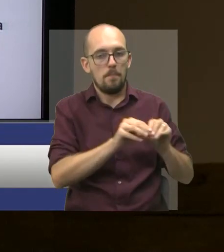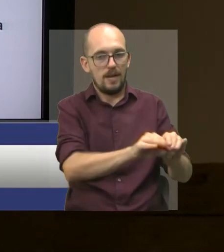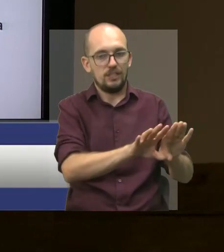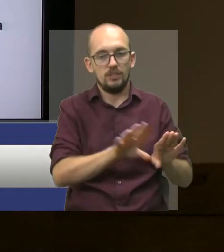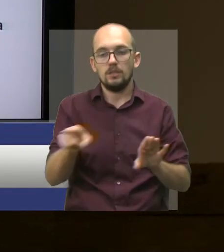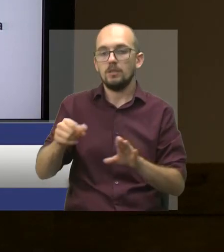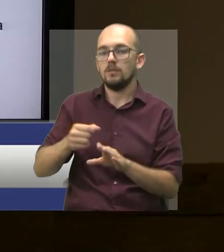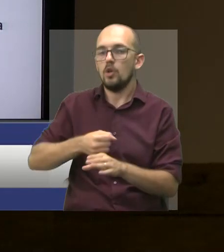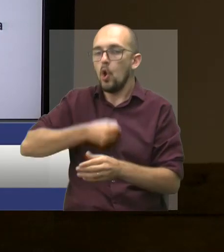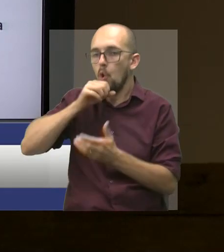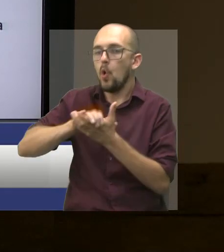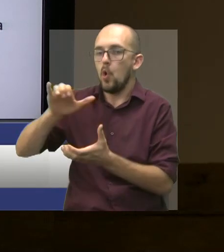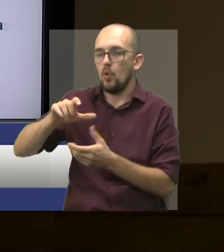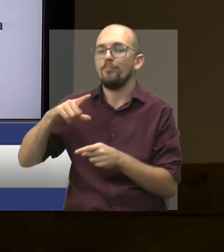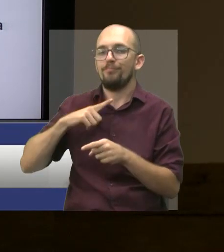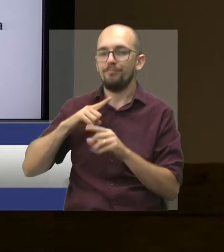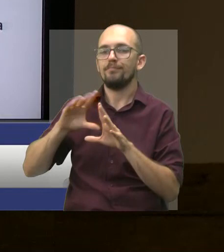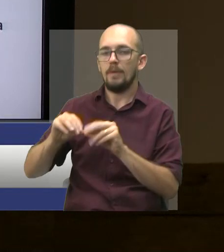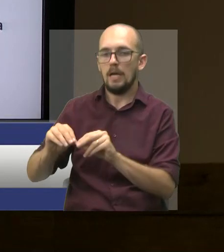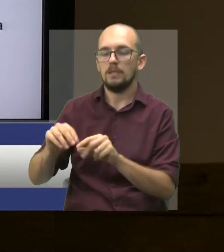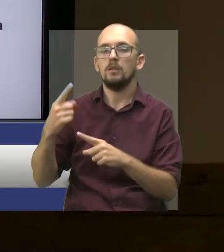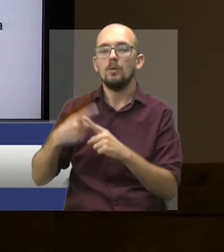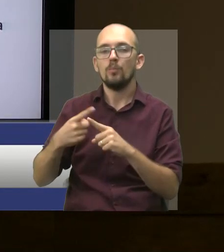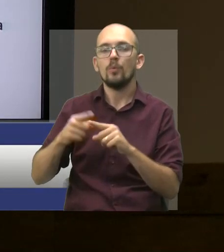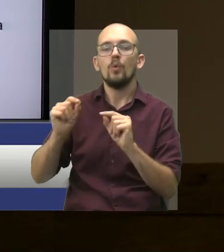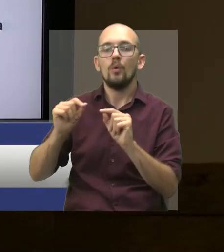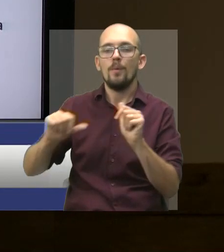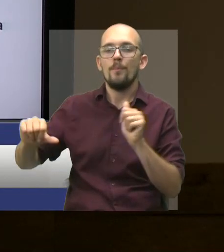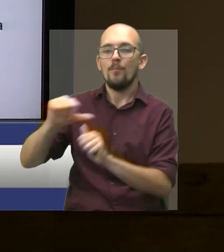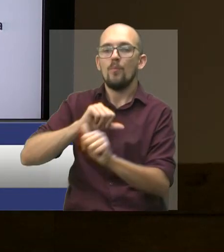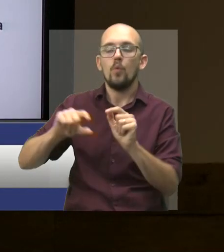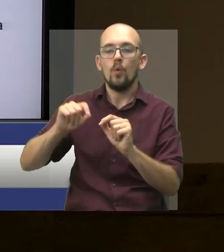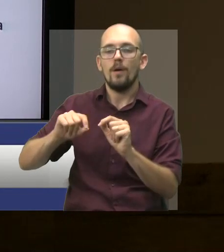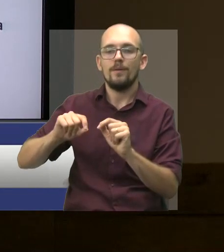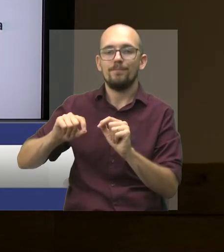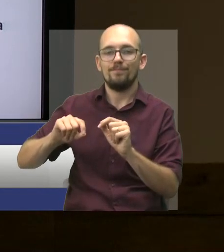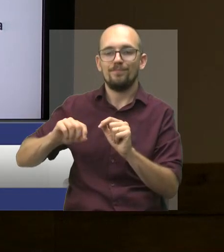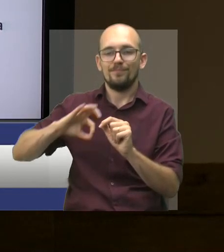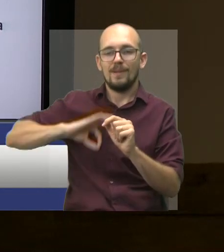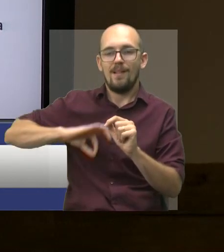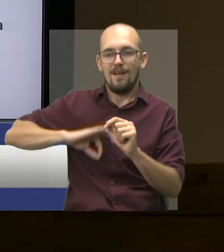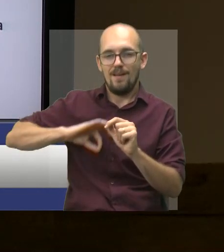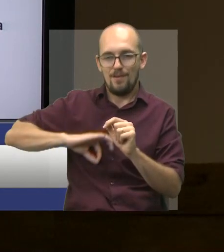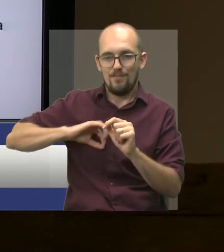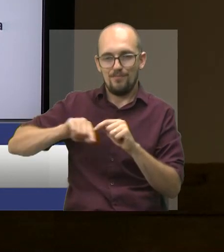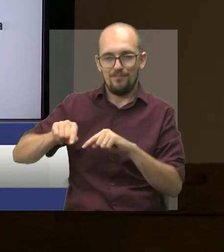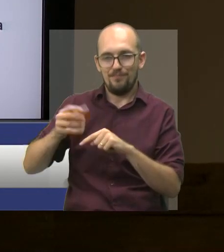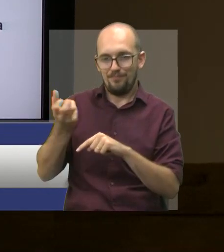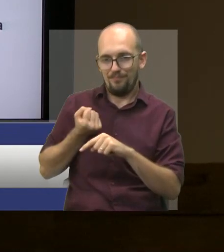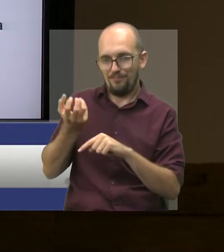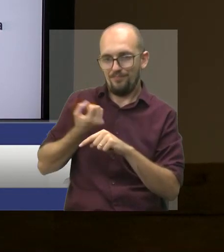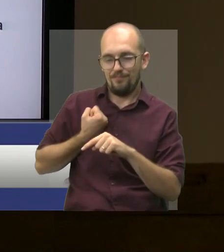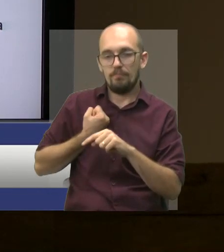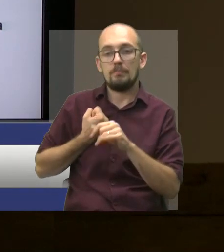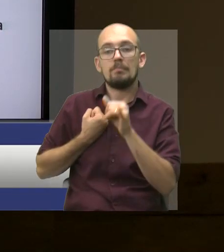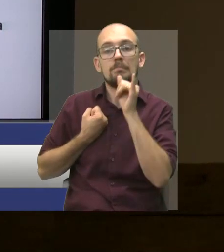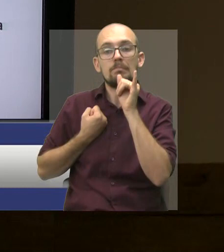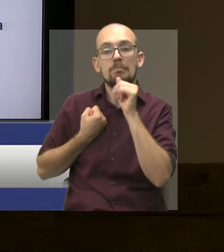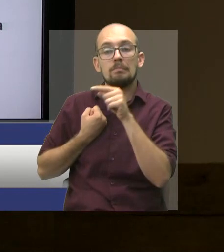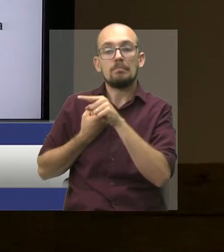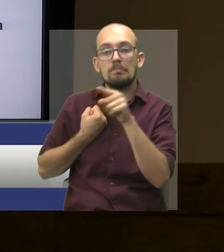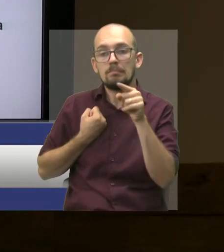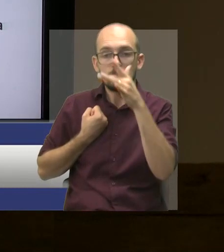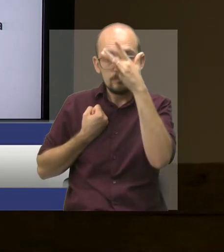traz uma queda brusca na renda inicial desse benefício daquele que tentar